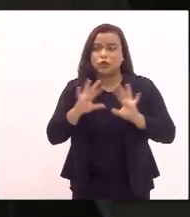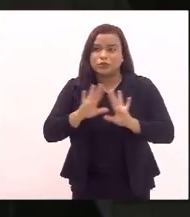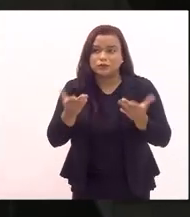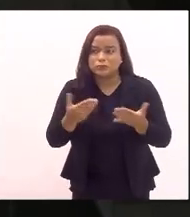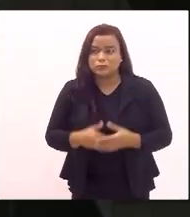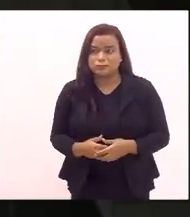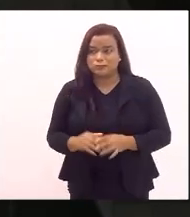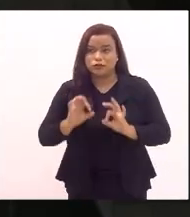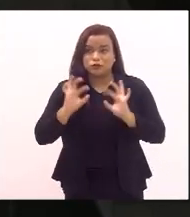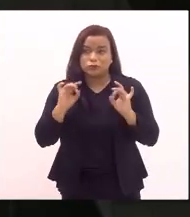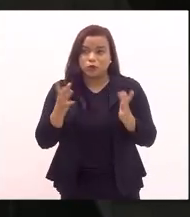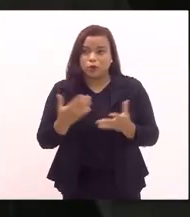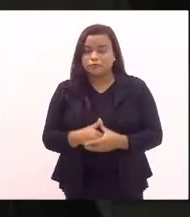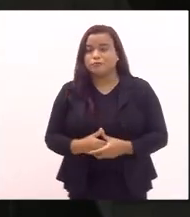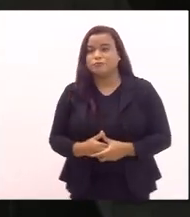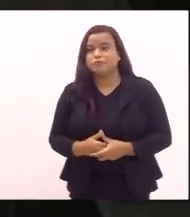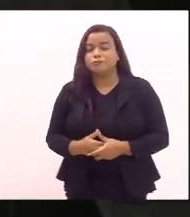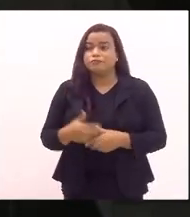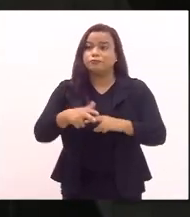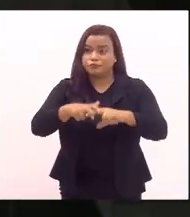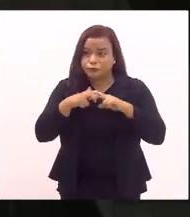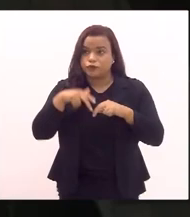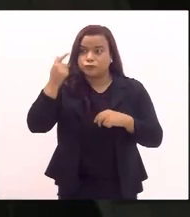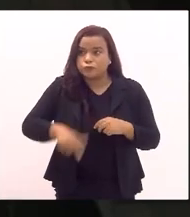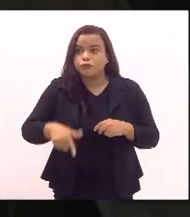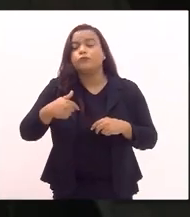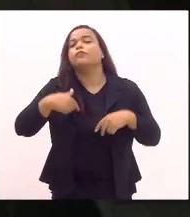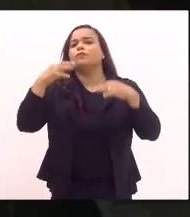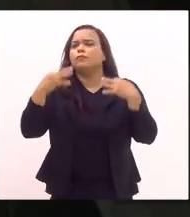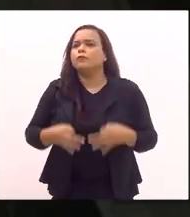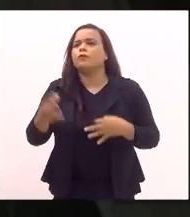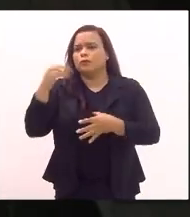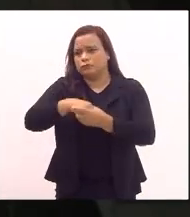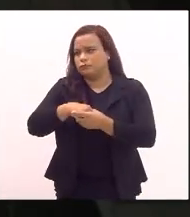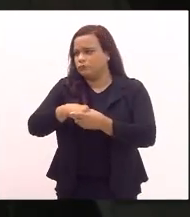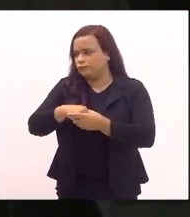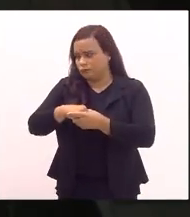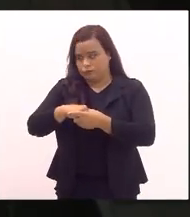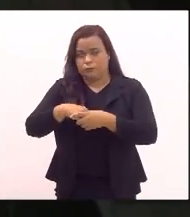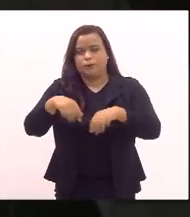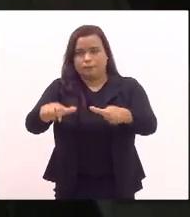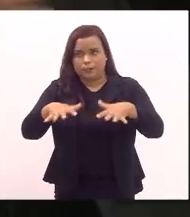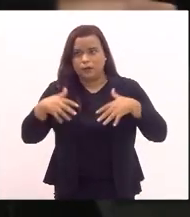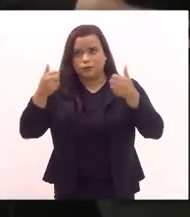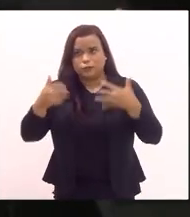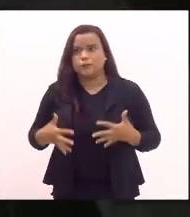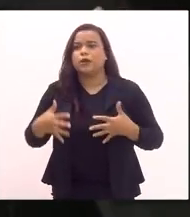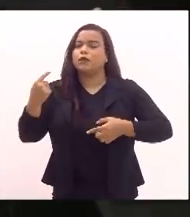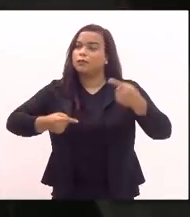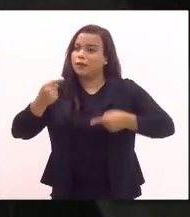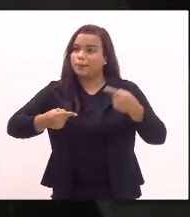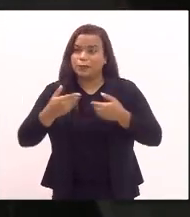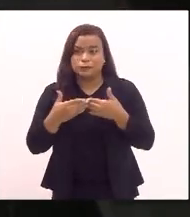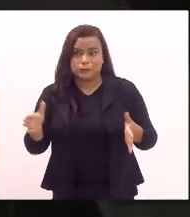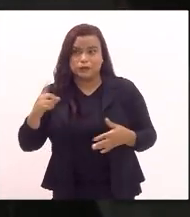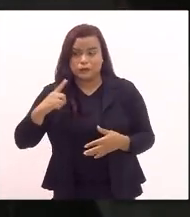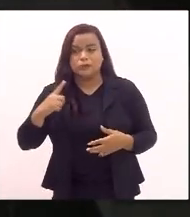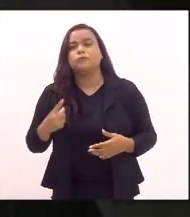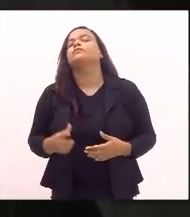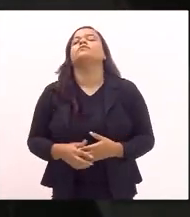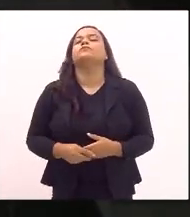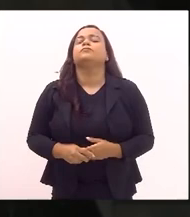isso apenas isso por isso mais uma vez aqui se afirma no plenário e esse debate aberto